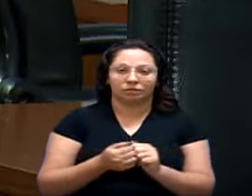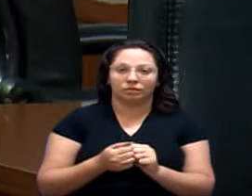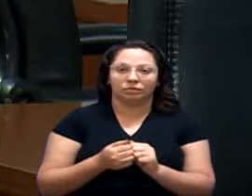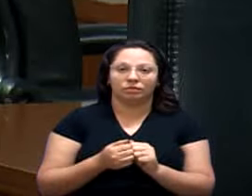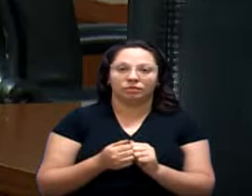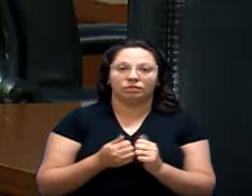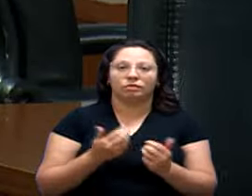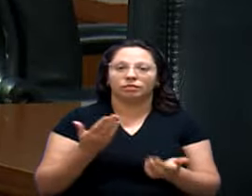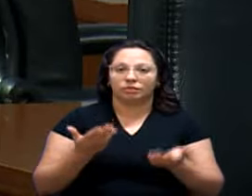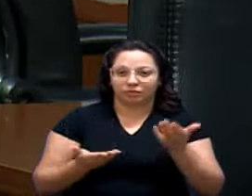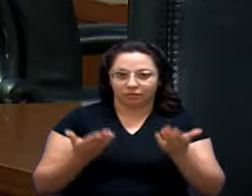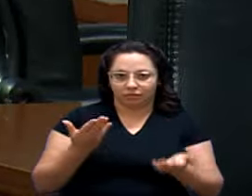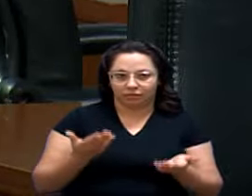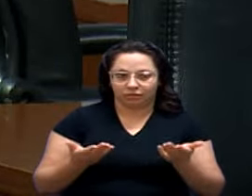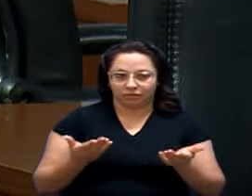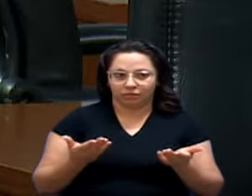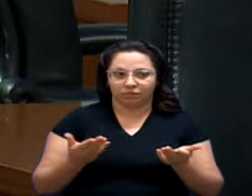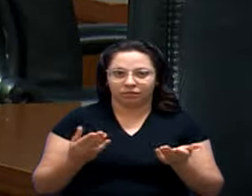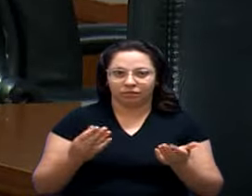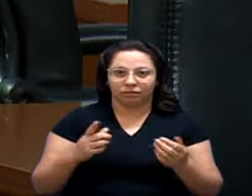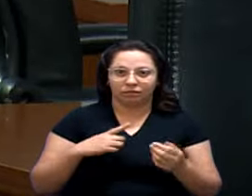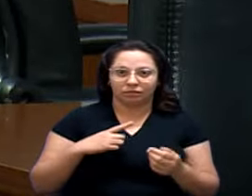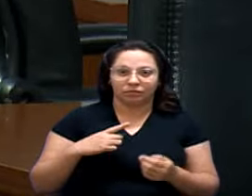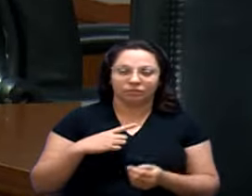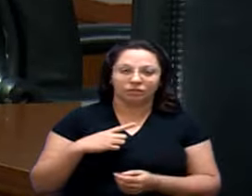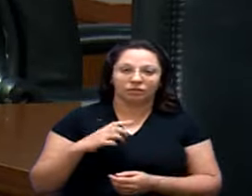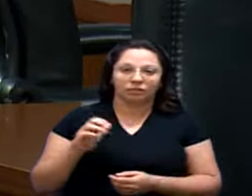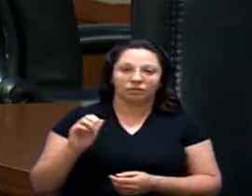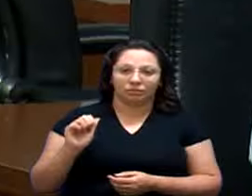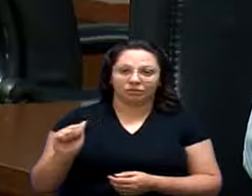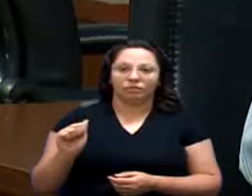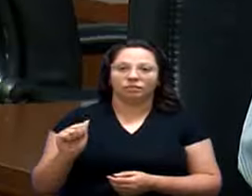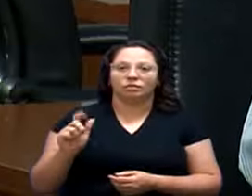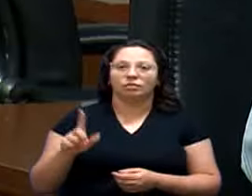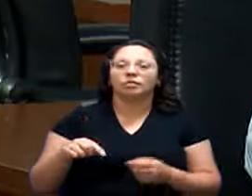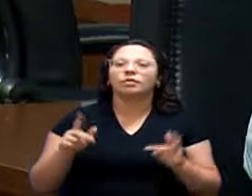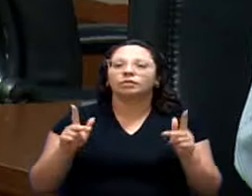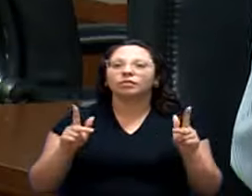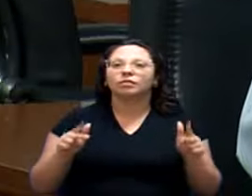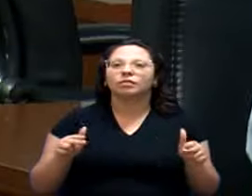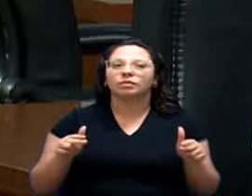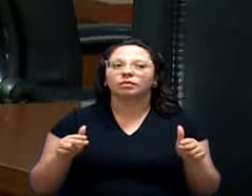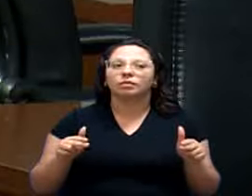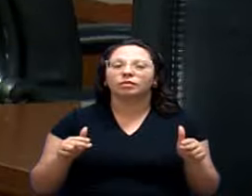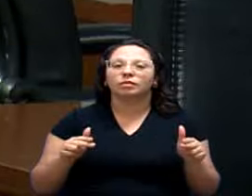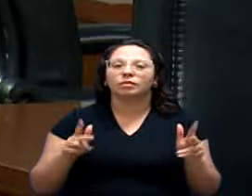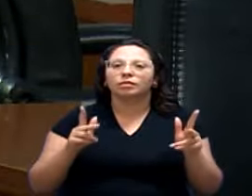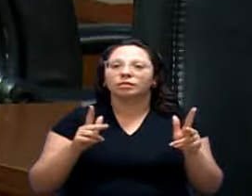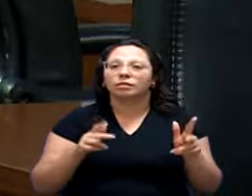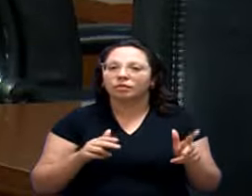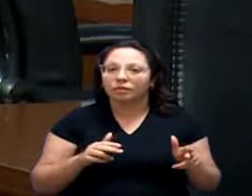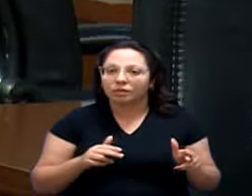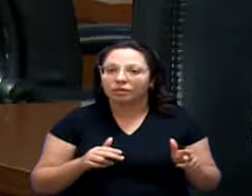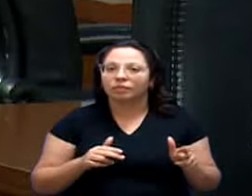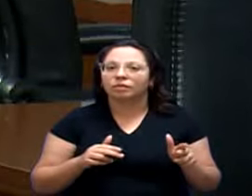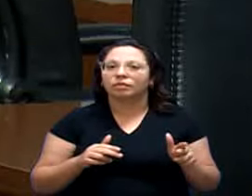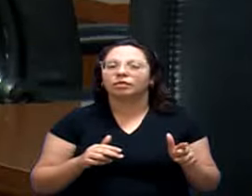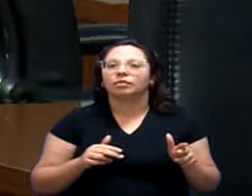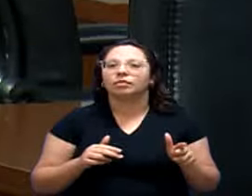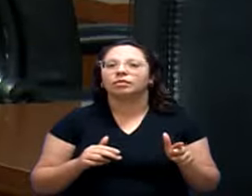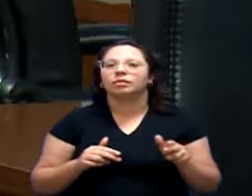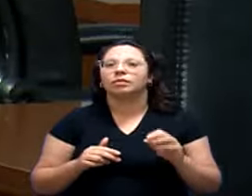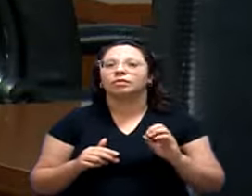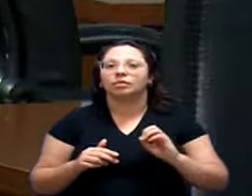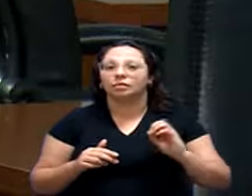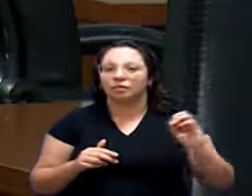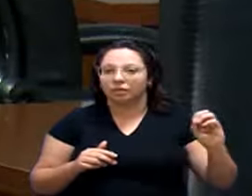eh restrições tipo a que é a mesma que a gente mesmo modelo que a gente vai ter pro lado oeste